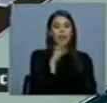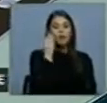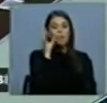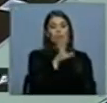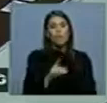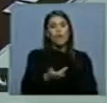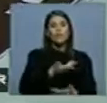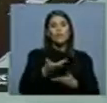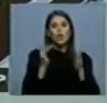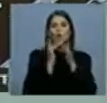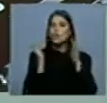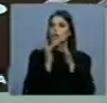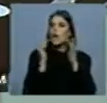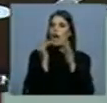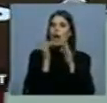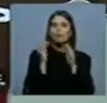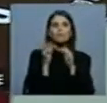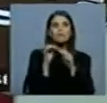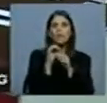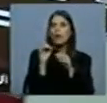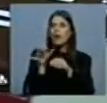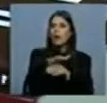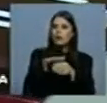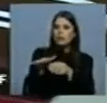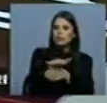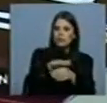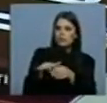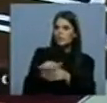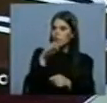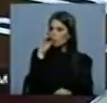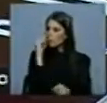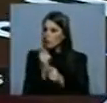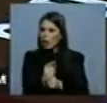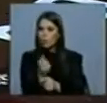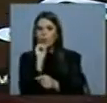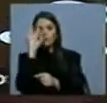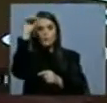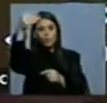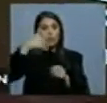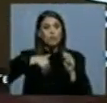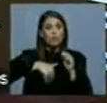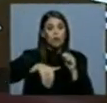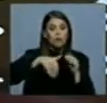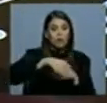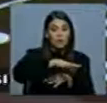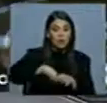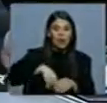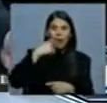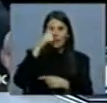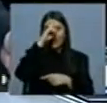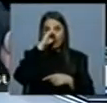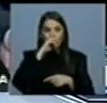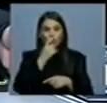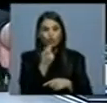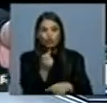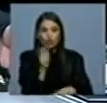realidade absolutamente virtual, que pode ser a realidade que nós temos que nos encarar num futuro relativamente próximo. Relembra às vezes um bocadinho do